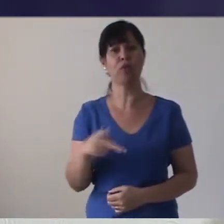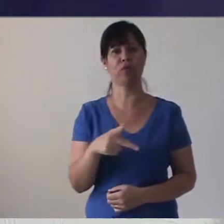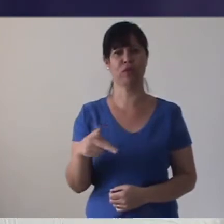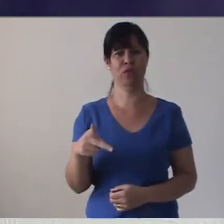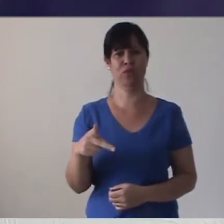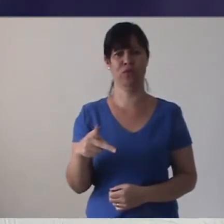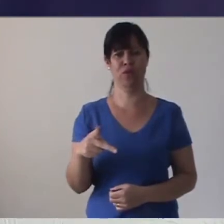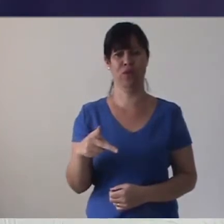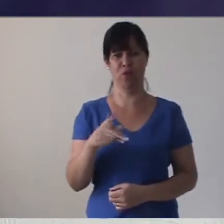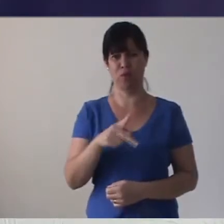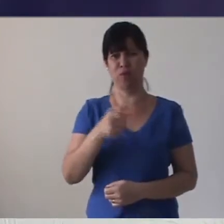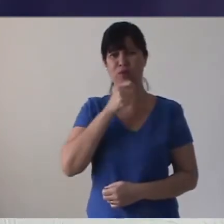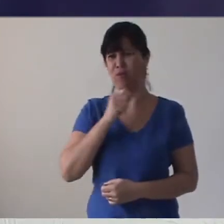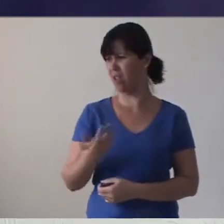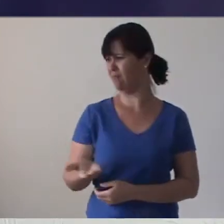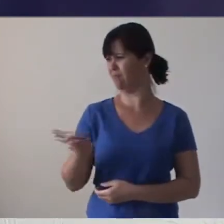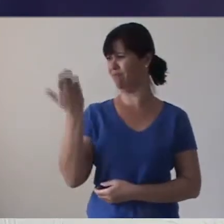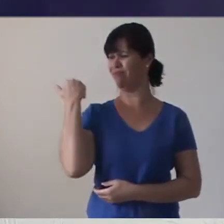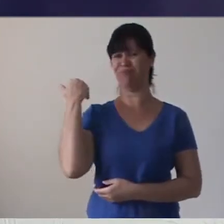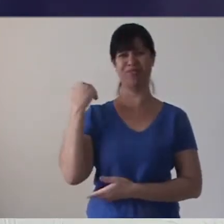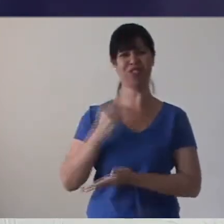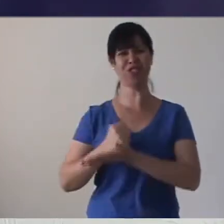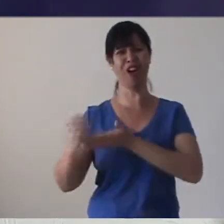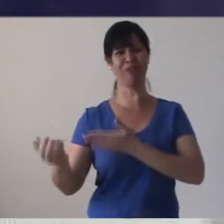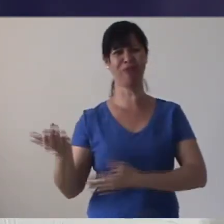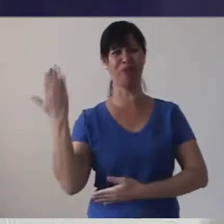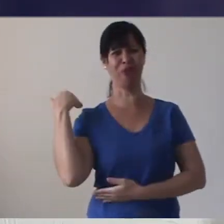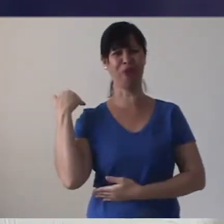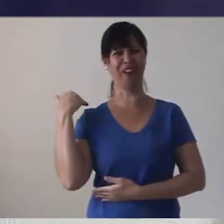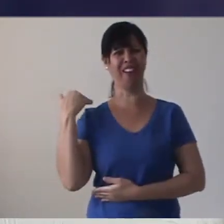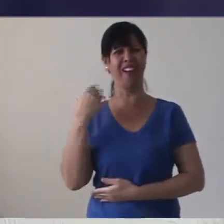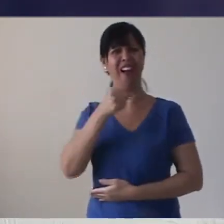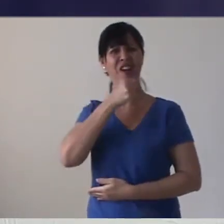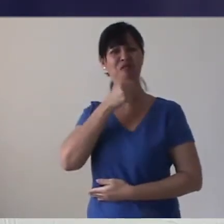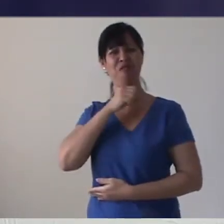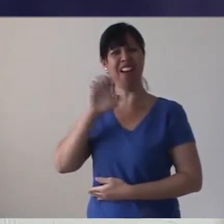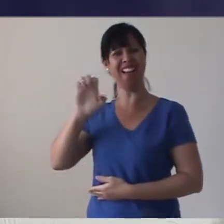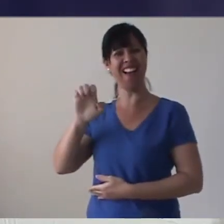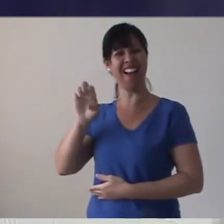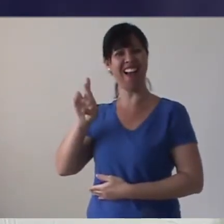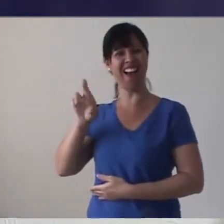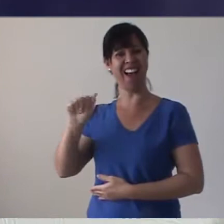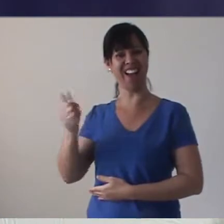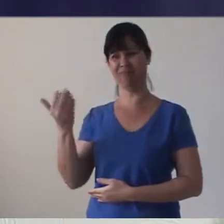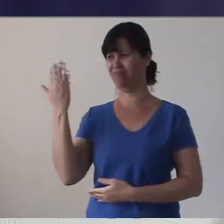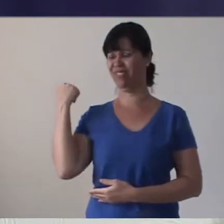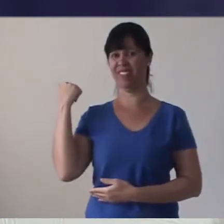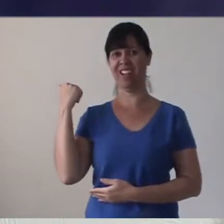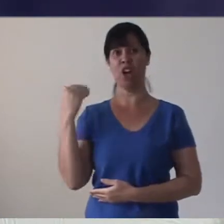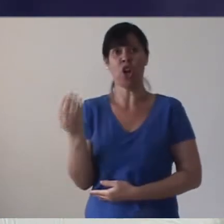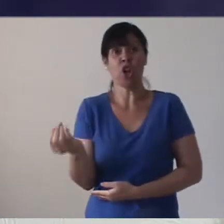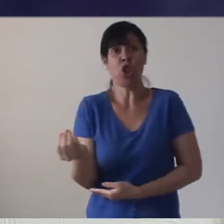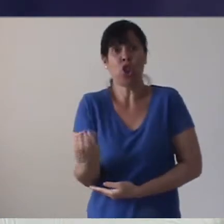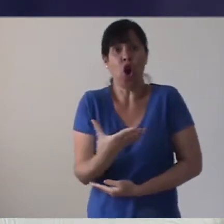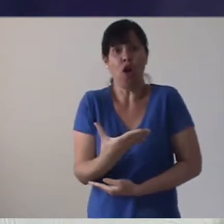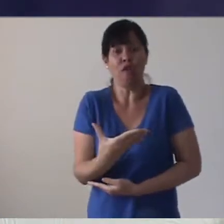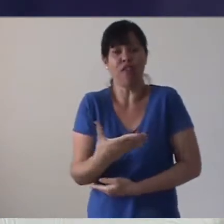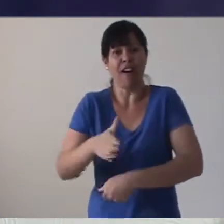outro professor ficou naquela nova, naquela antiga era, a nova era é agora.